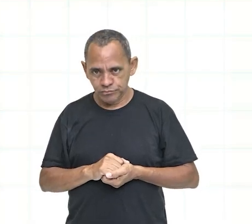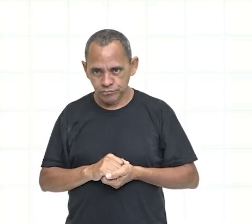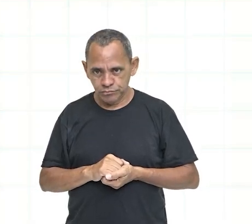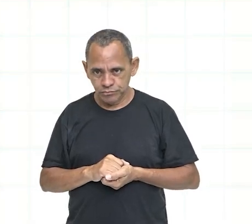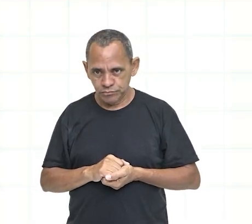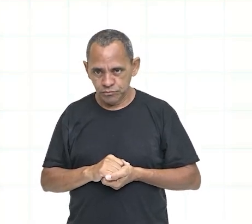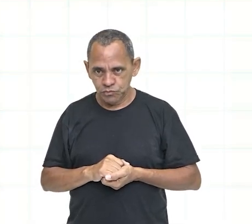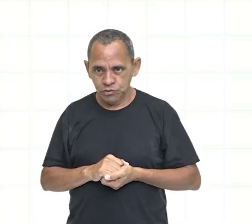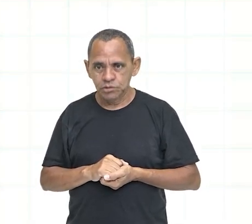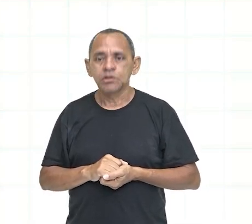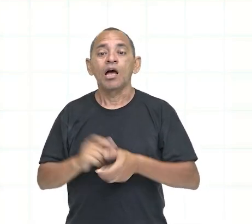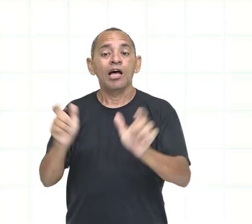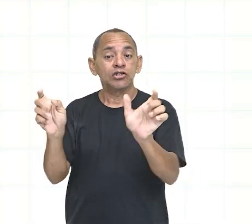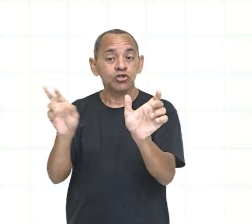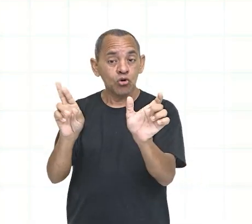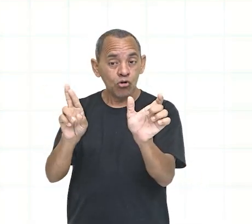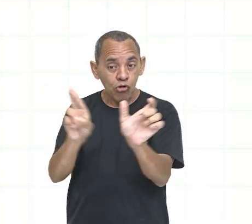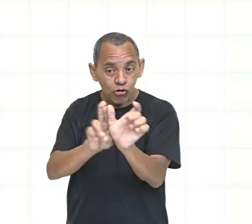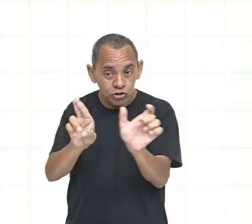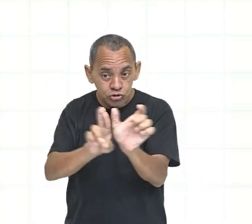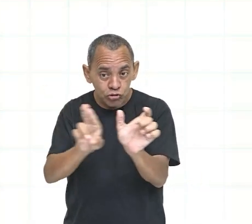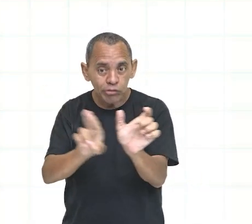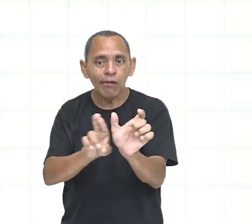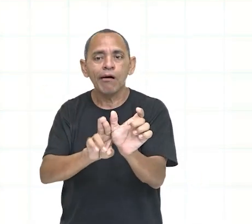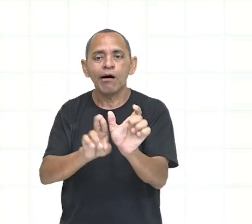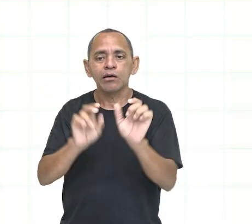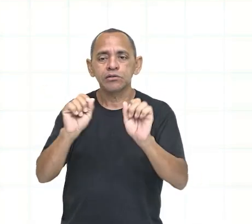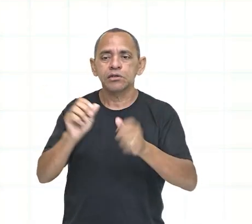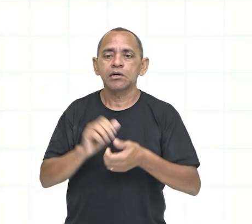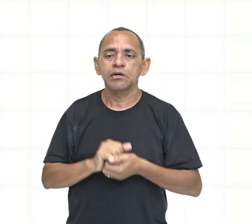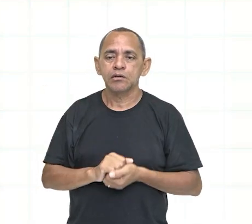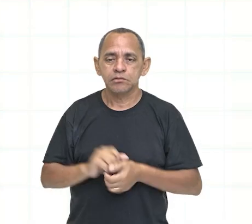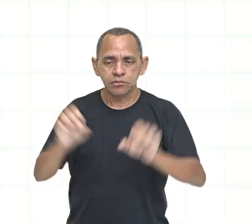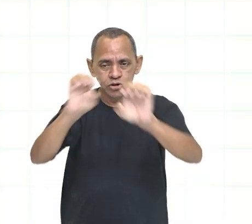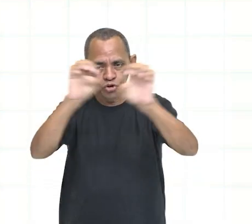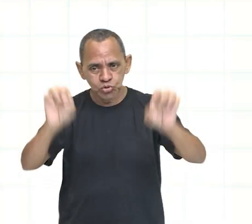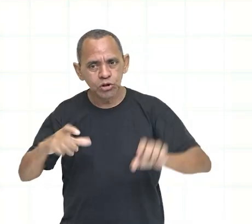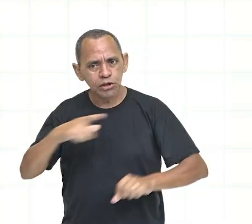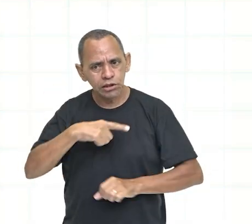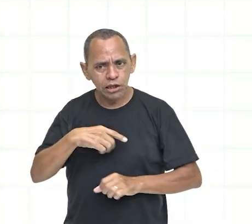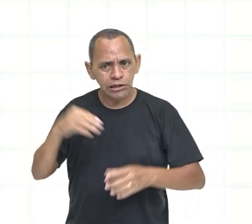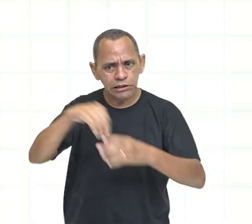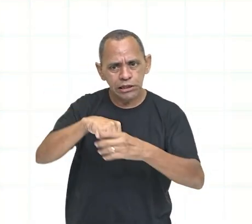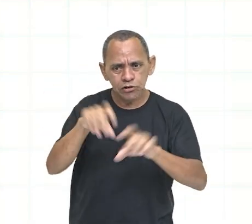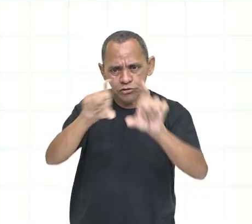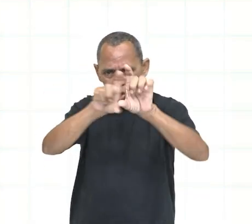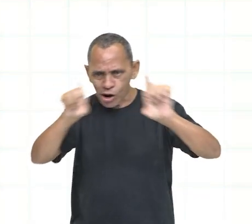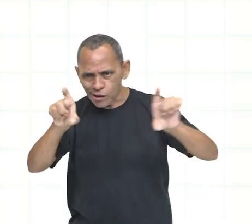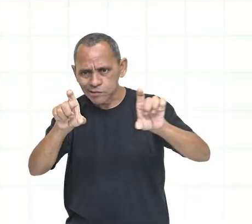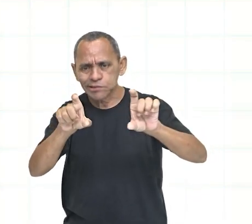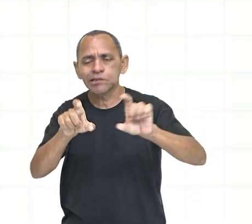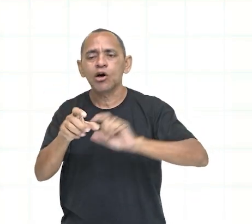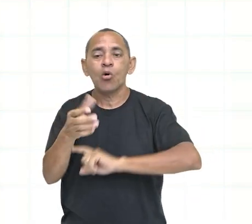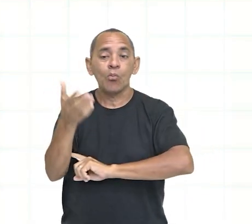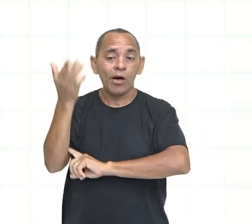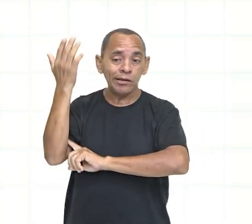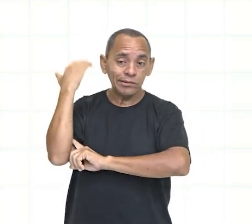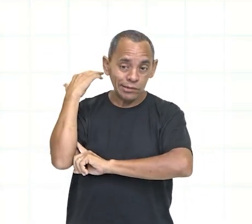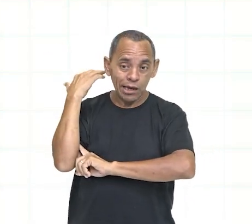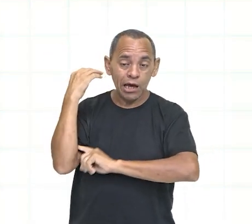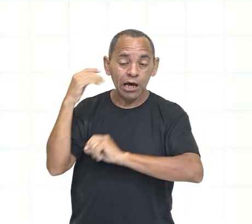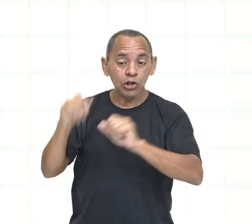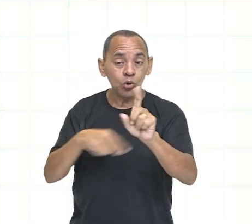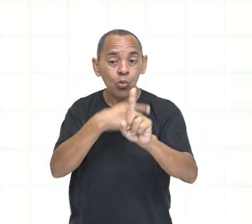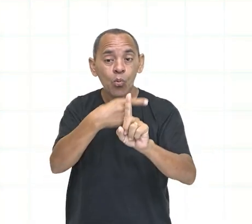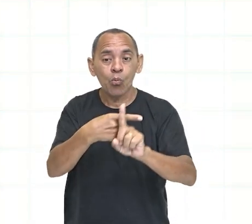carregam essa estrutura de passado mais uma consequência que vai apresentar um verbo